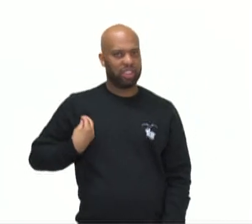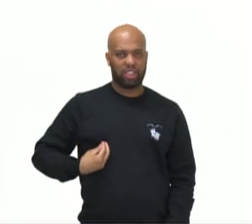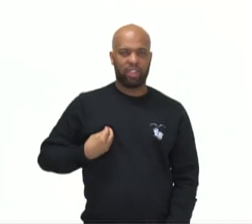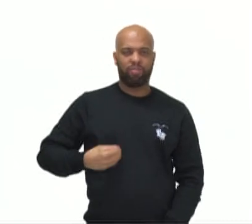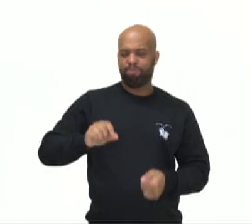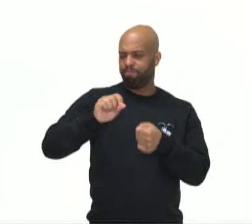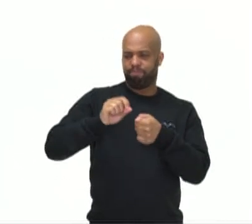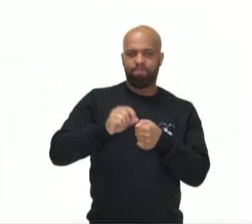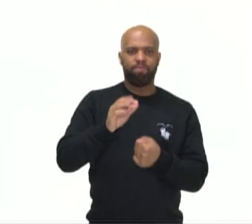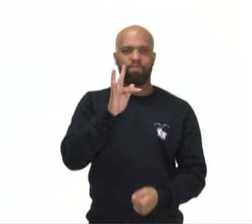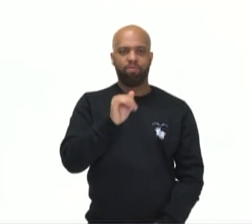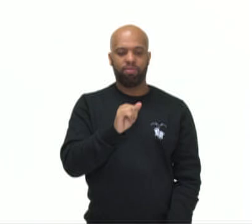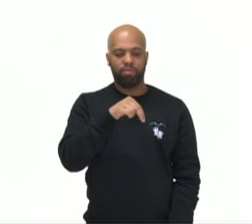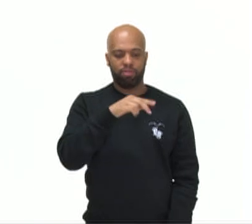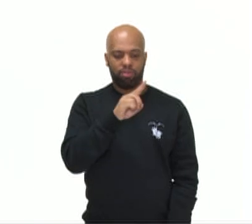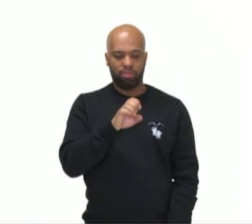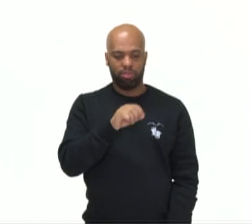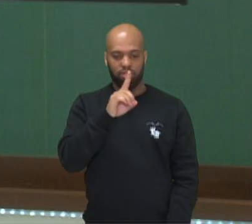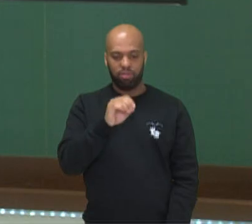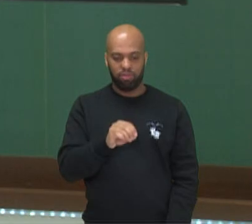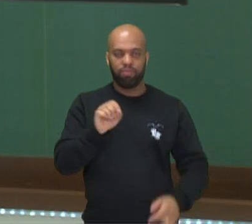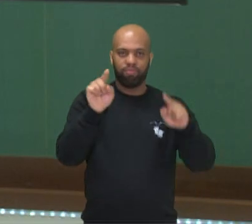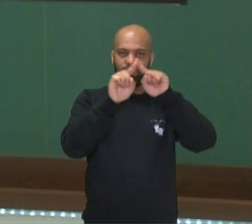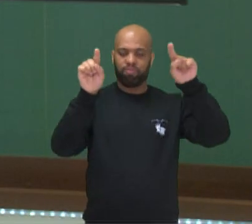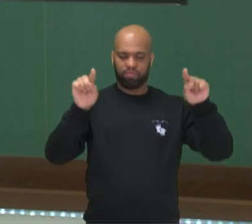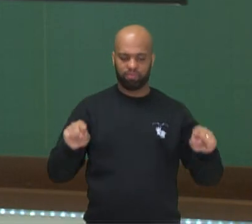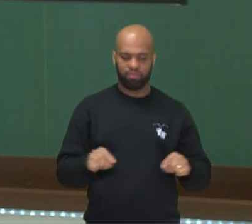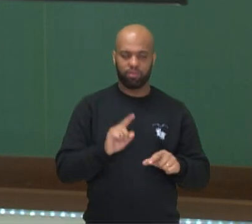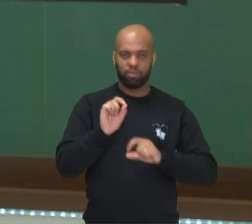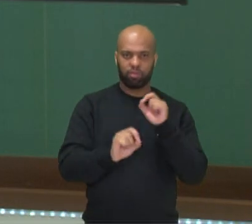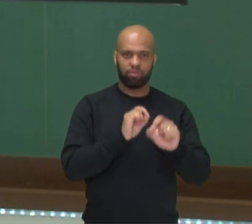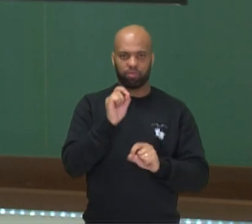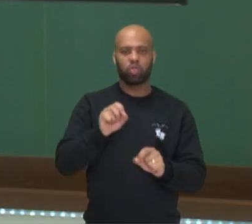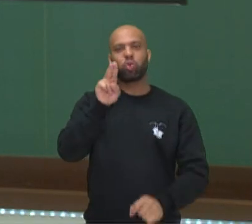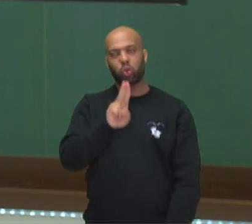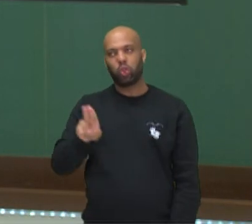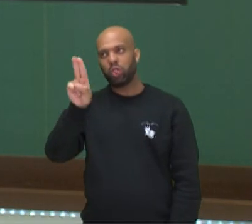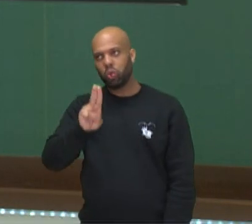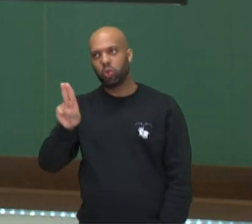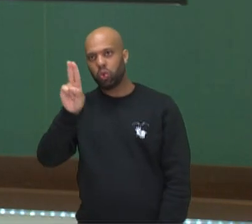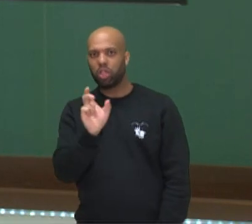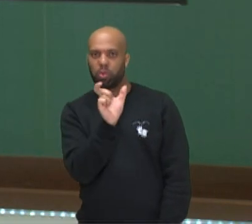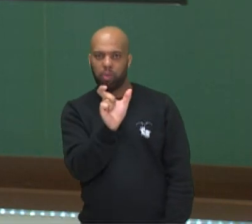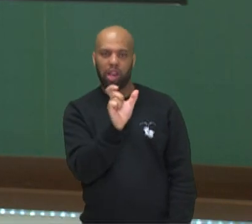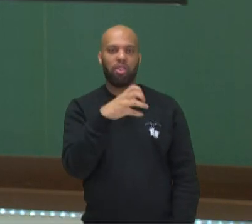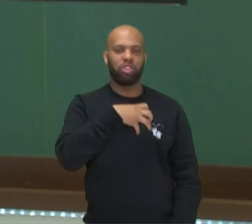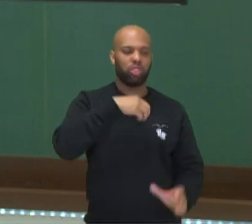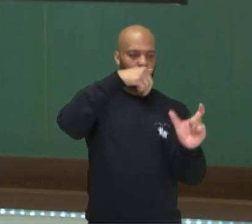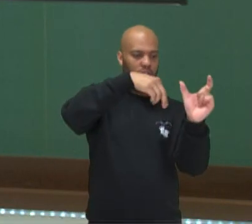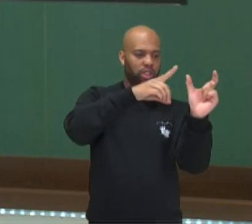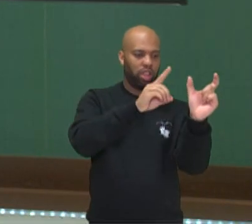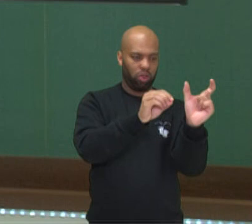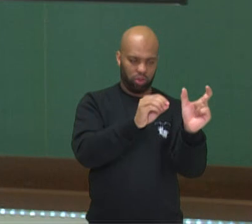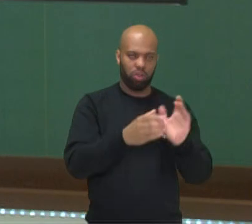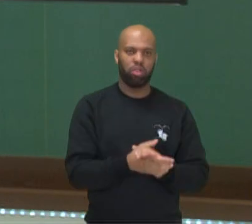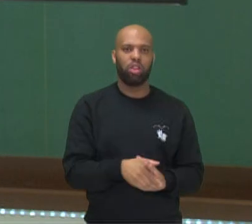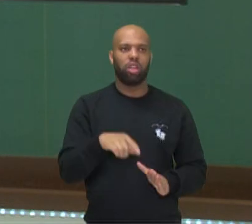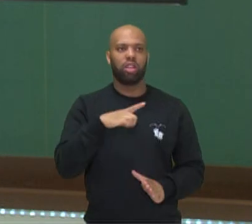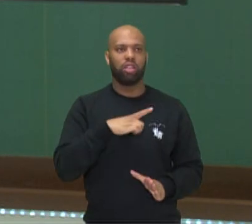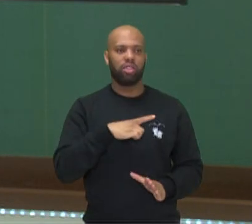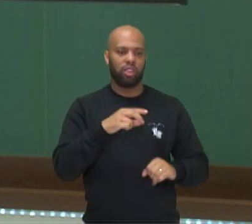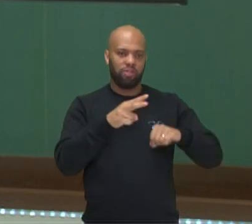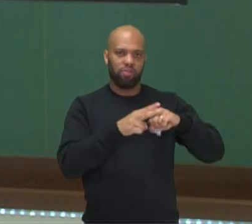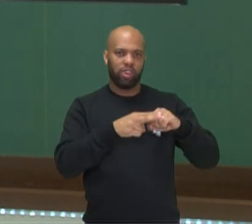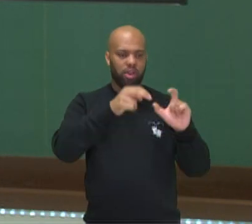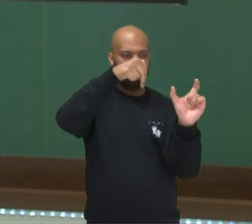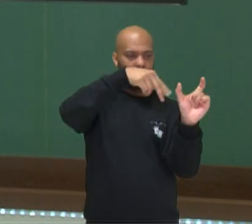fazendo a charge, né? Remetendo a essa ideia do uso excessivo de palavras no gerúndio, de verbos no gerúndio,